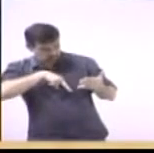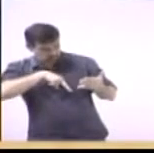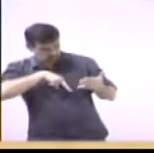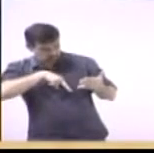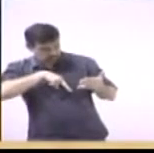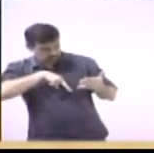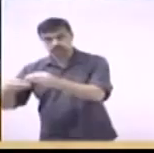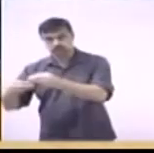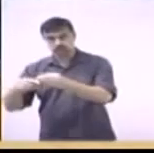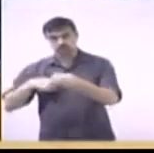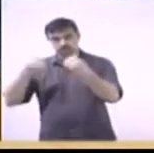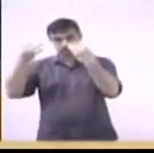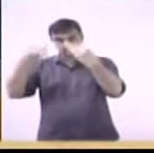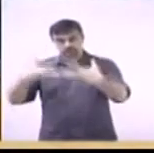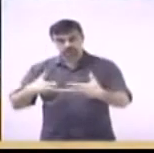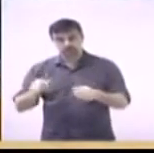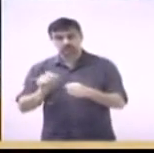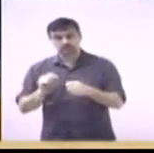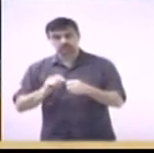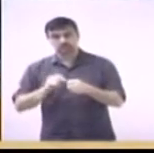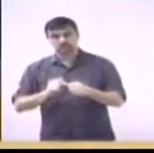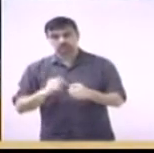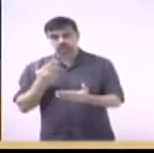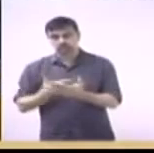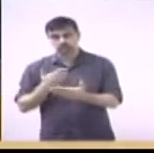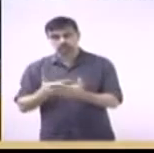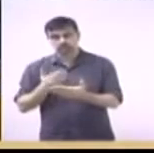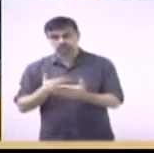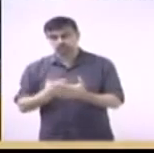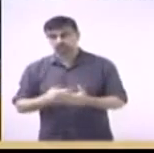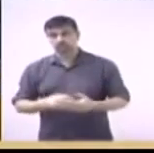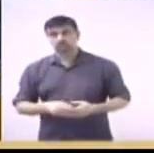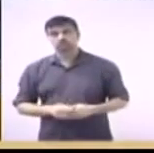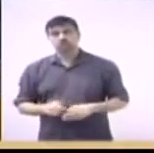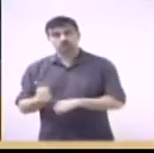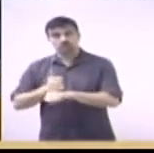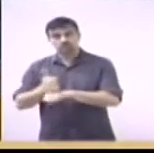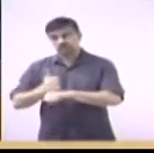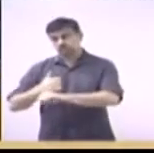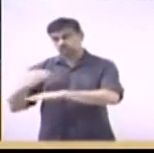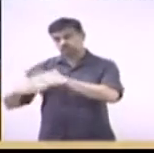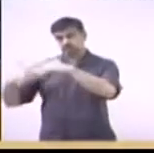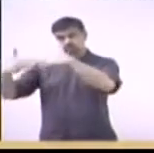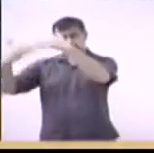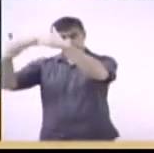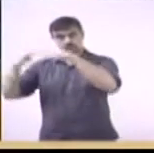fala consolidar os estudos relativos ao plano de carreira e de remuneração